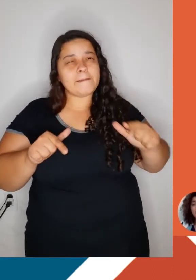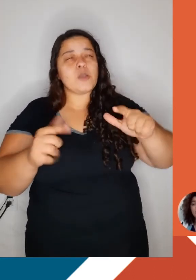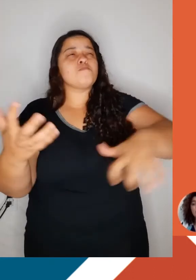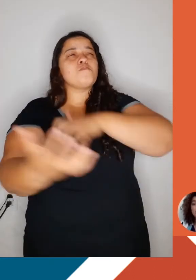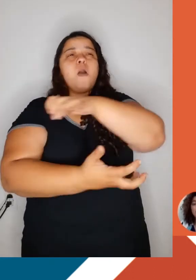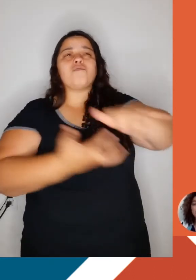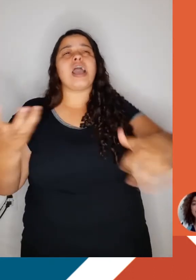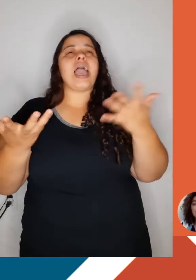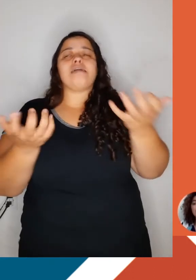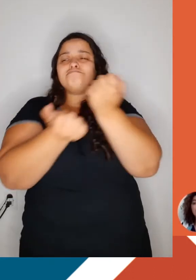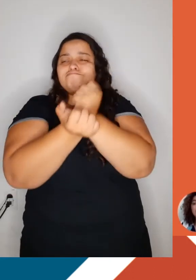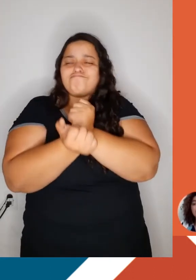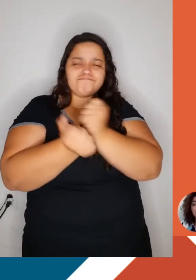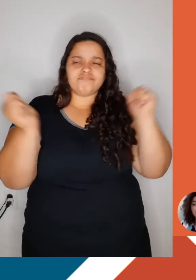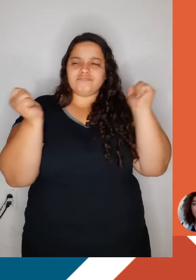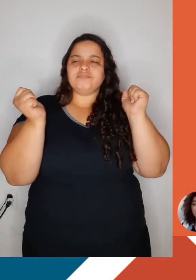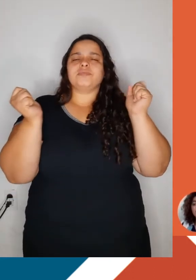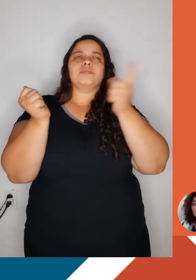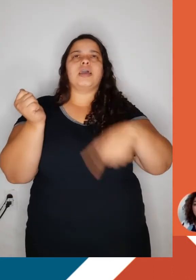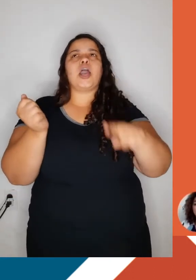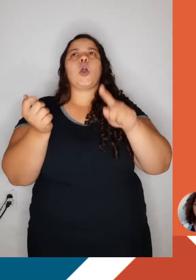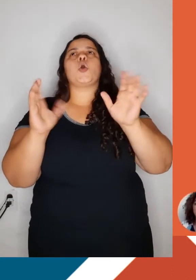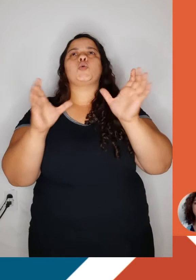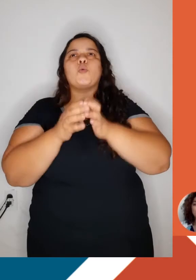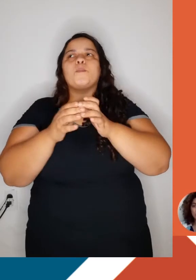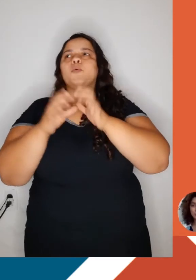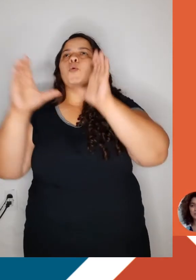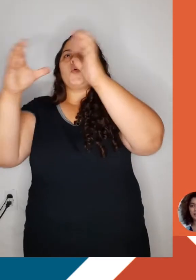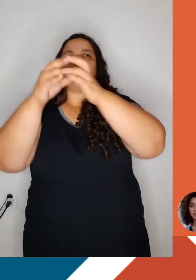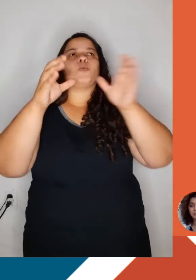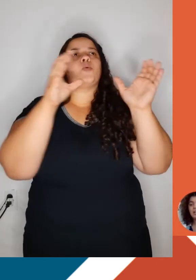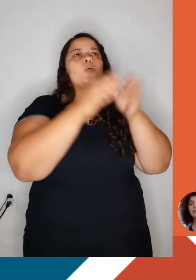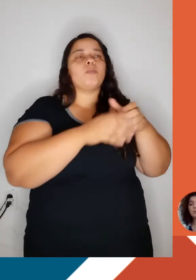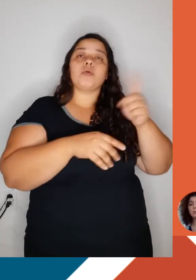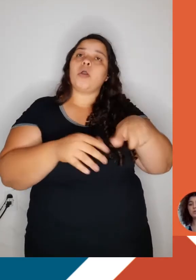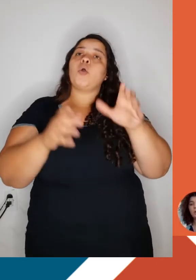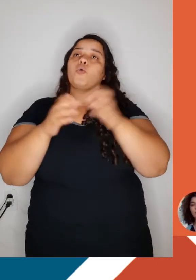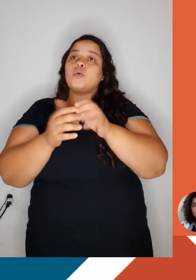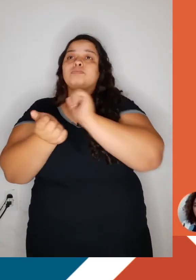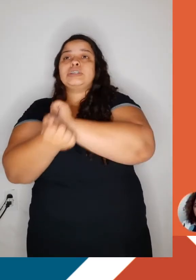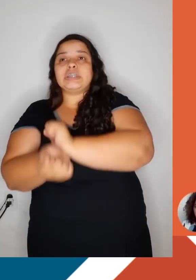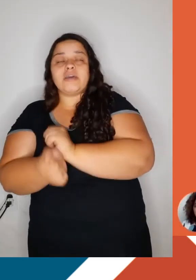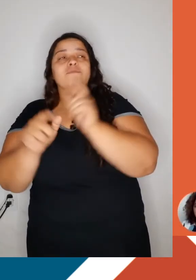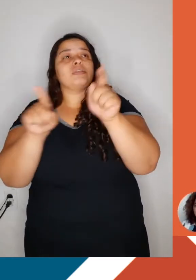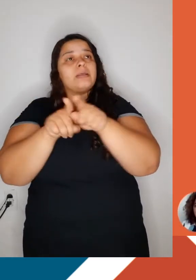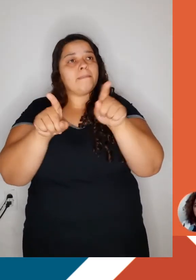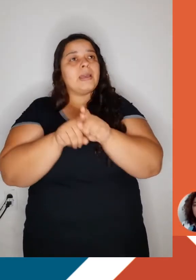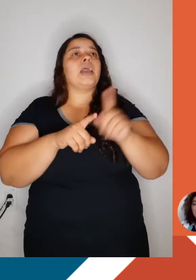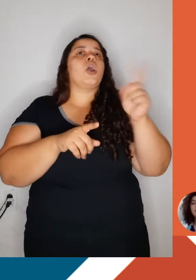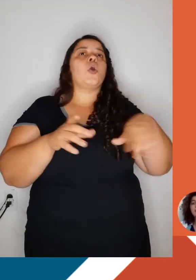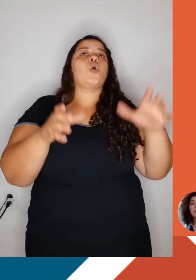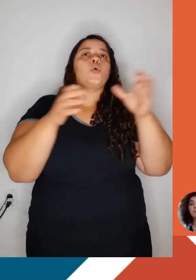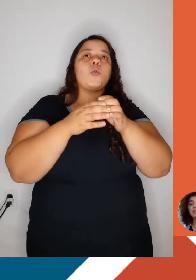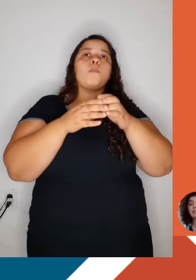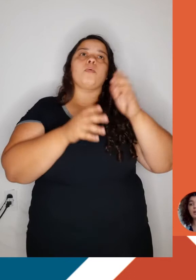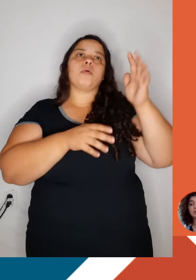intensificação de movimentos abolicionistas organizados por diferentes grupos sociais, tanto pelos próprios escravizados e libertos,